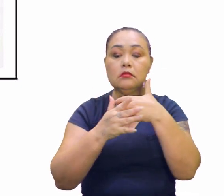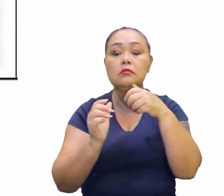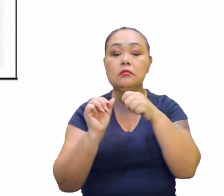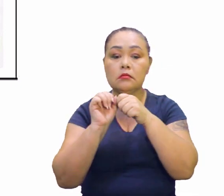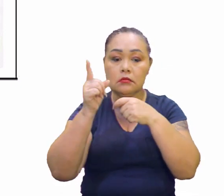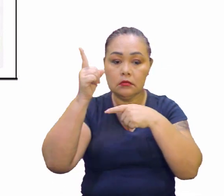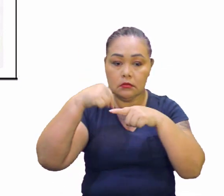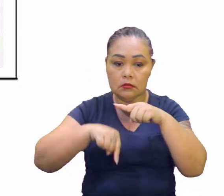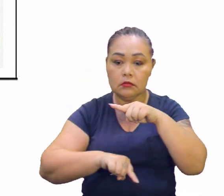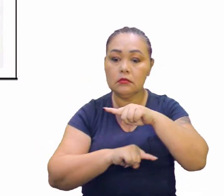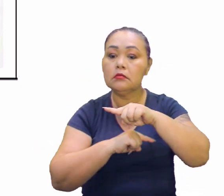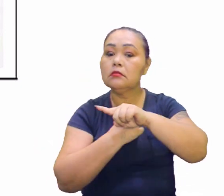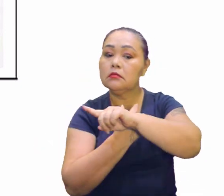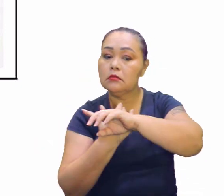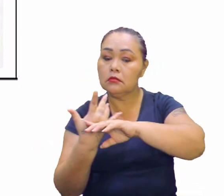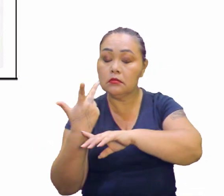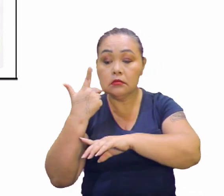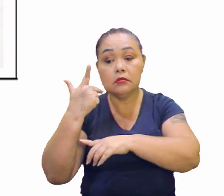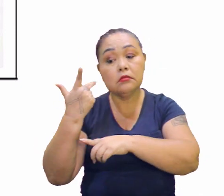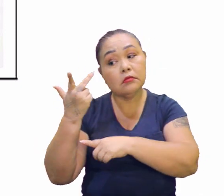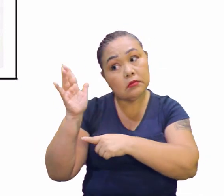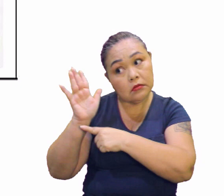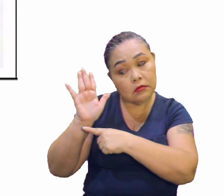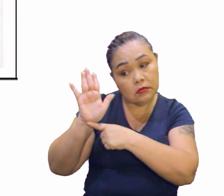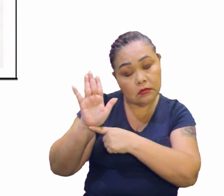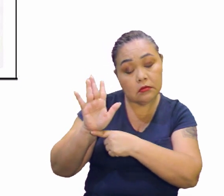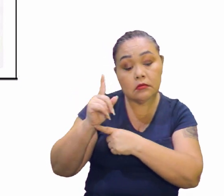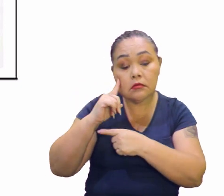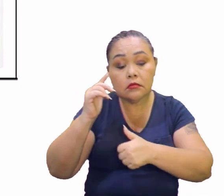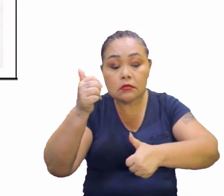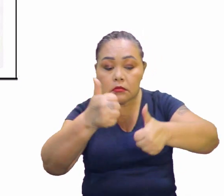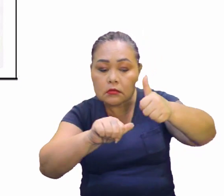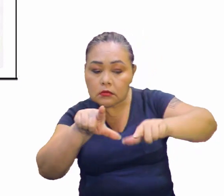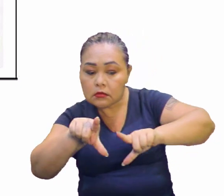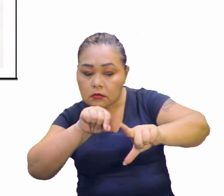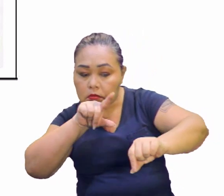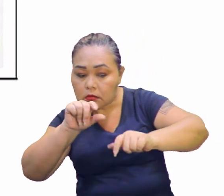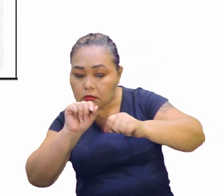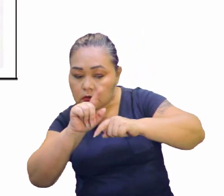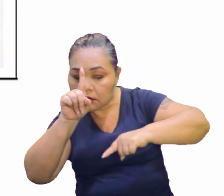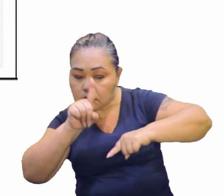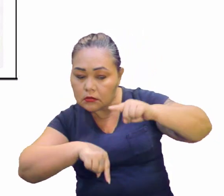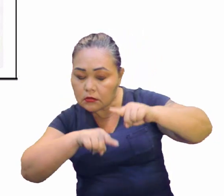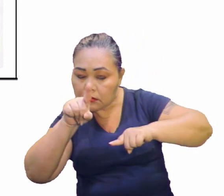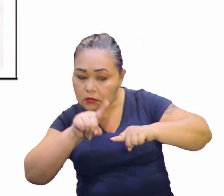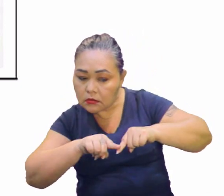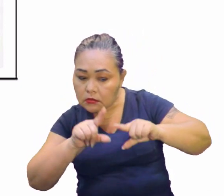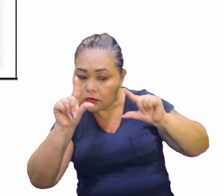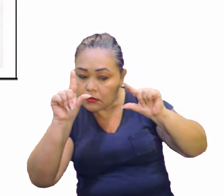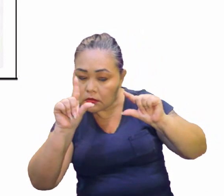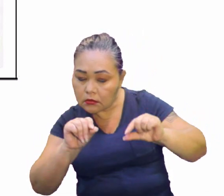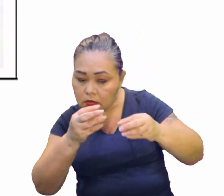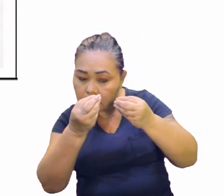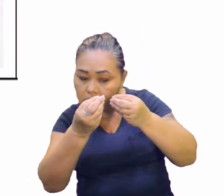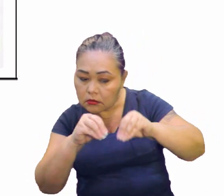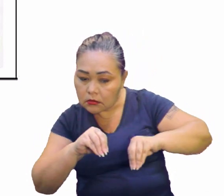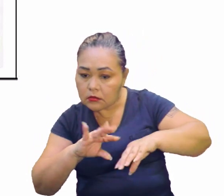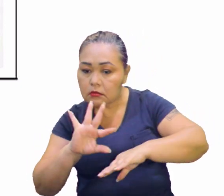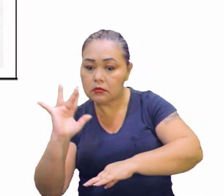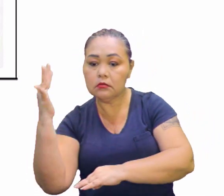ambientais visando ajudar o consumidor a escolher produtos menos prejudiciais à